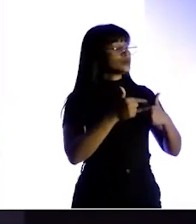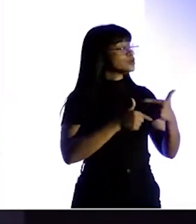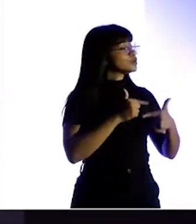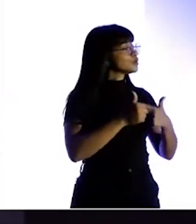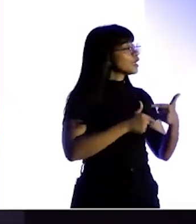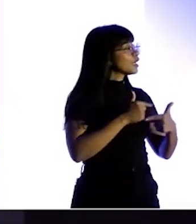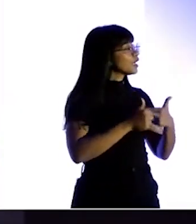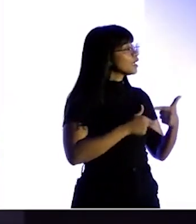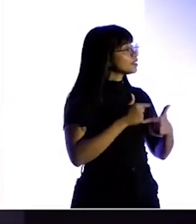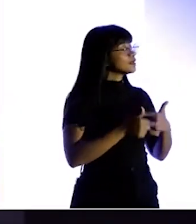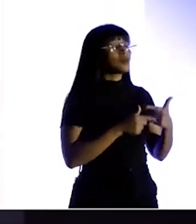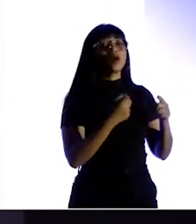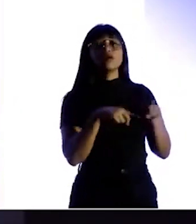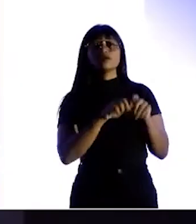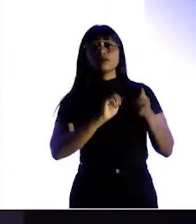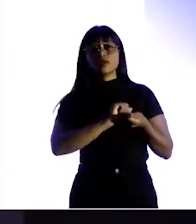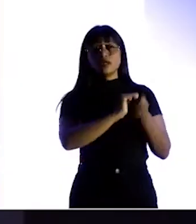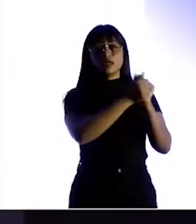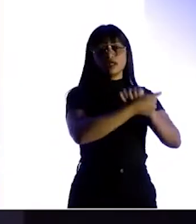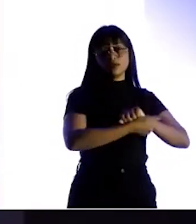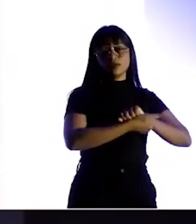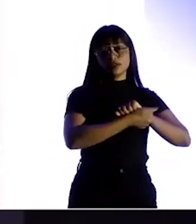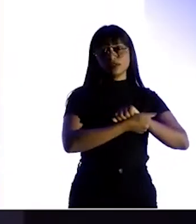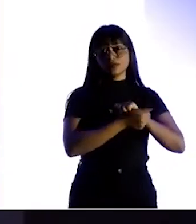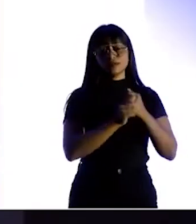de adaptação à mudança do clima.